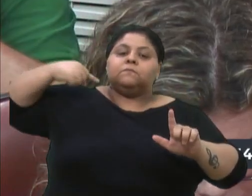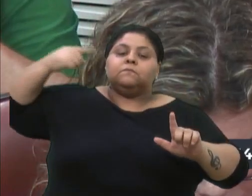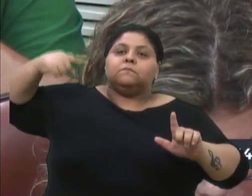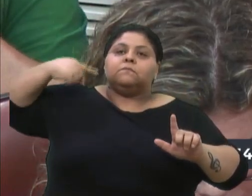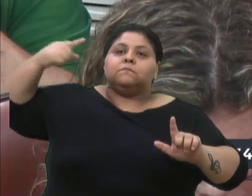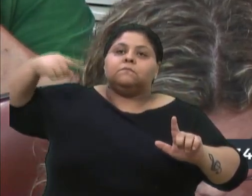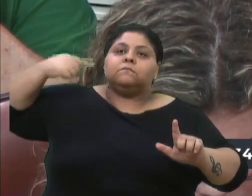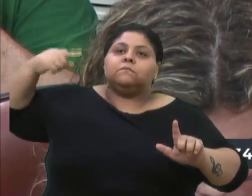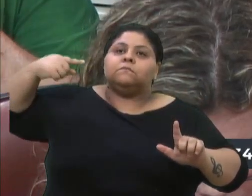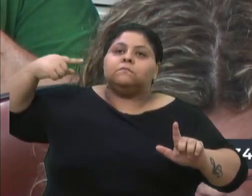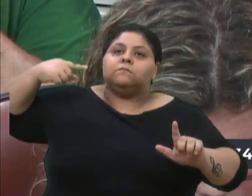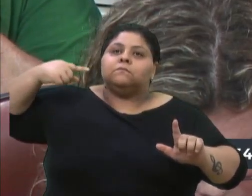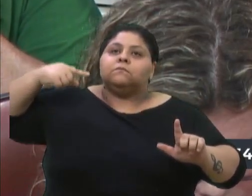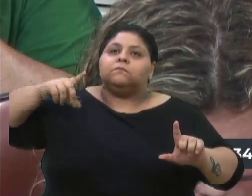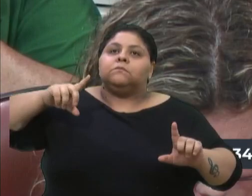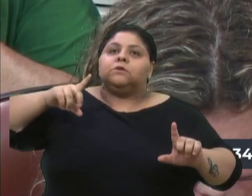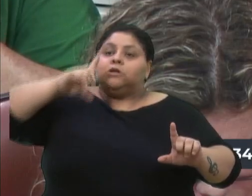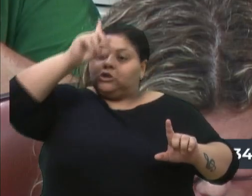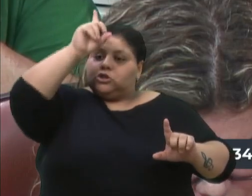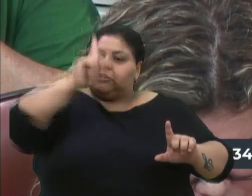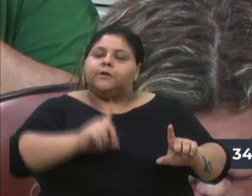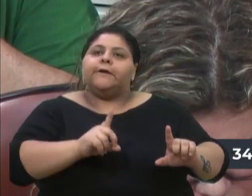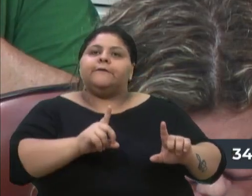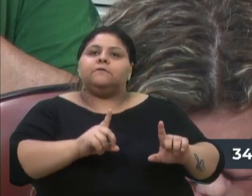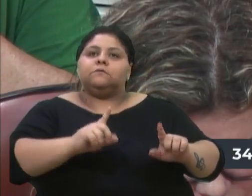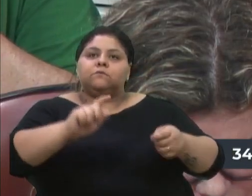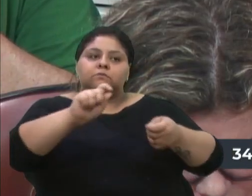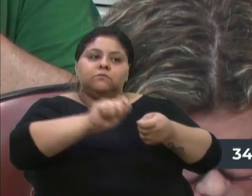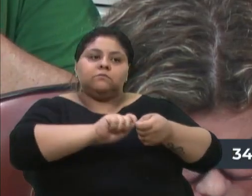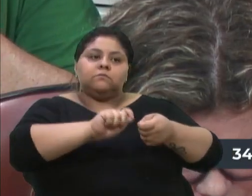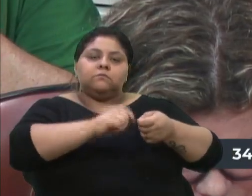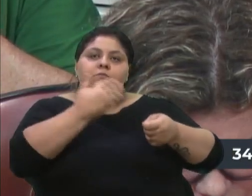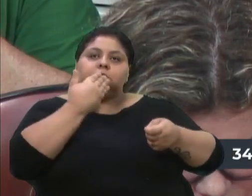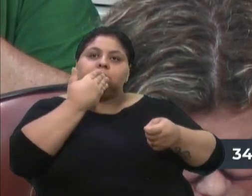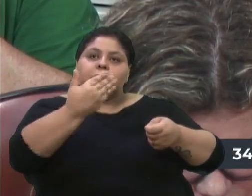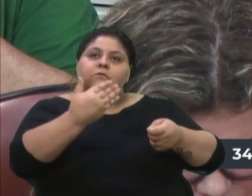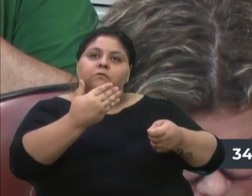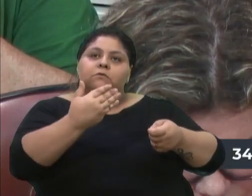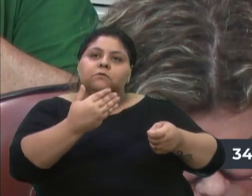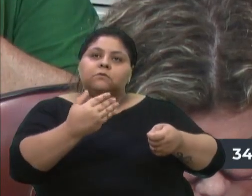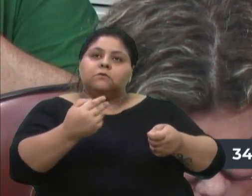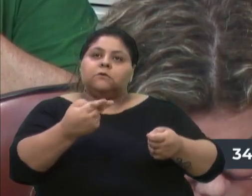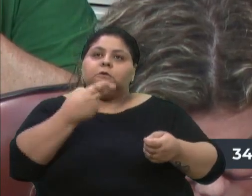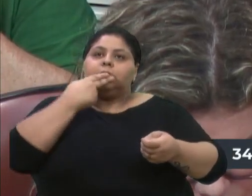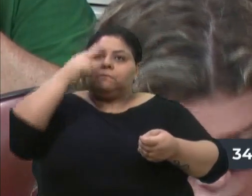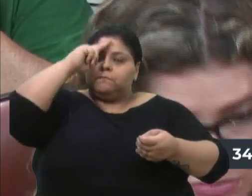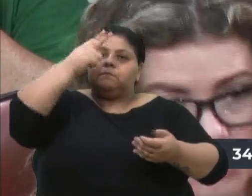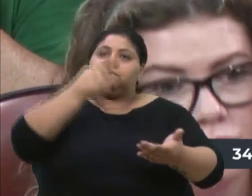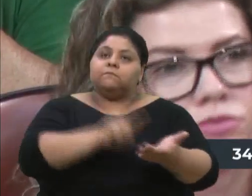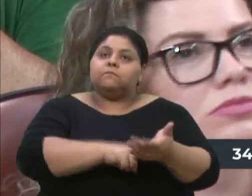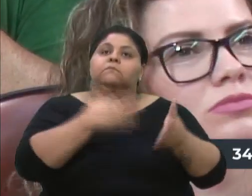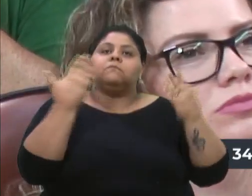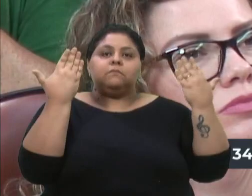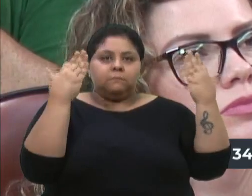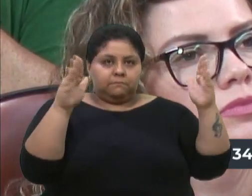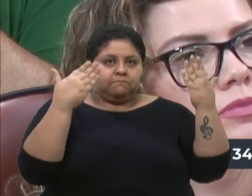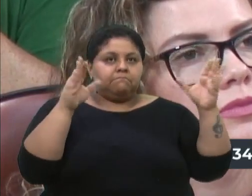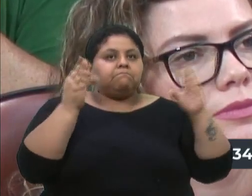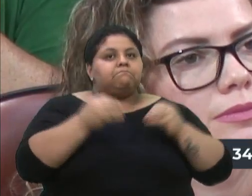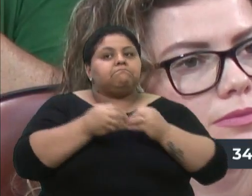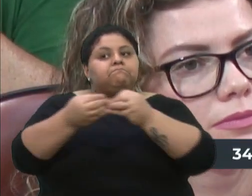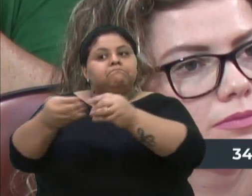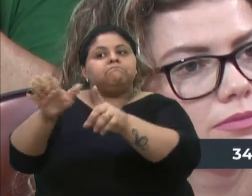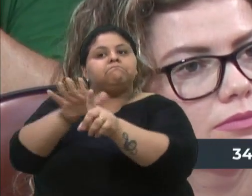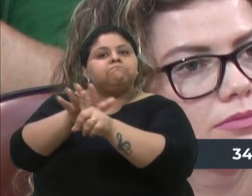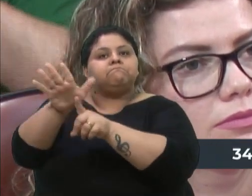Não que ele não tenha direito de fazer pedidos, e vou citar aqui o nome, o deputado Neri, Parabéns a ele, né, que encaminha essas demandas. Concluindo